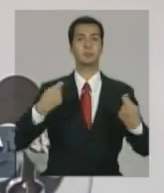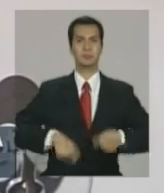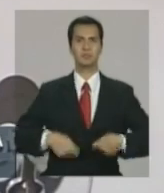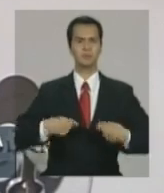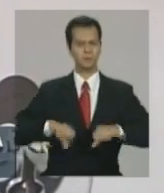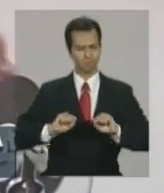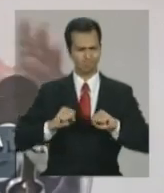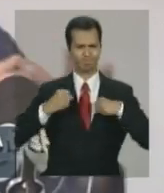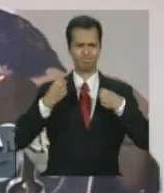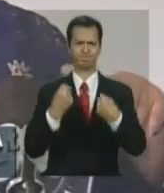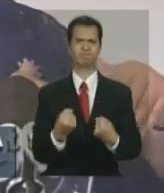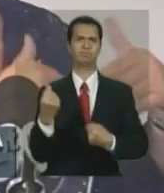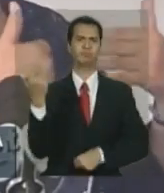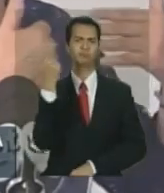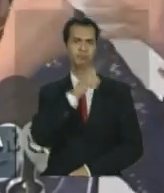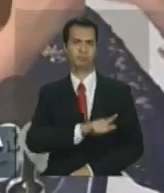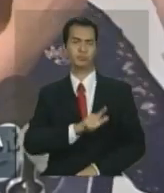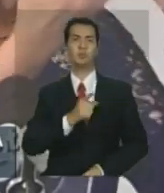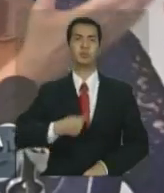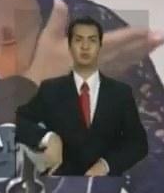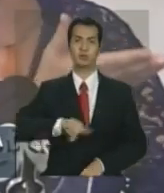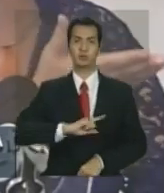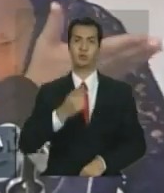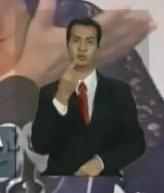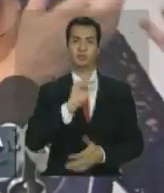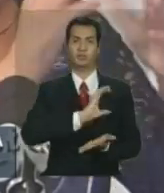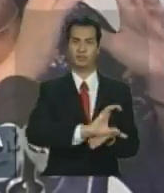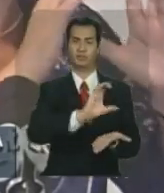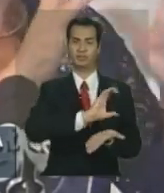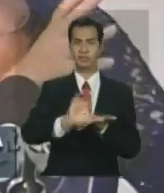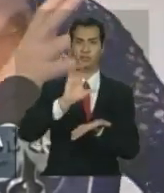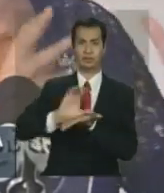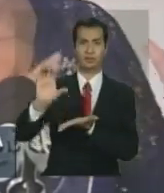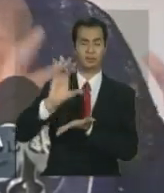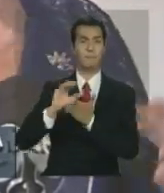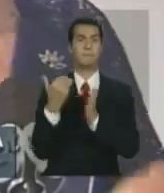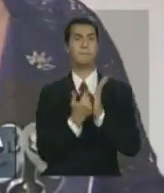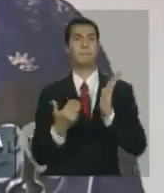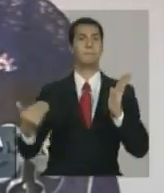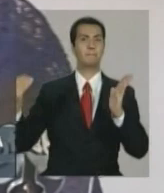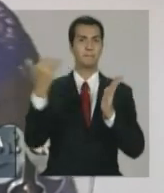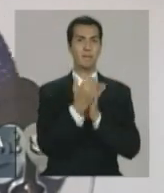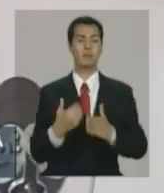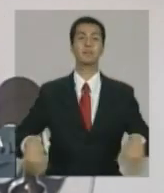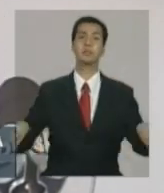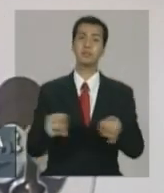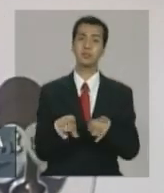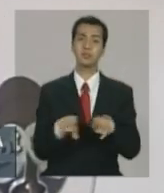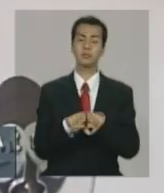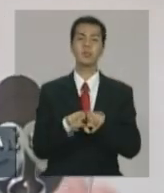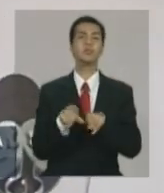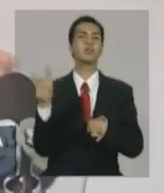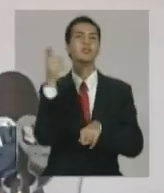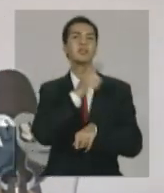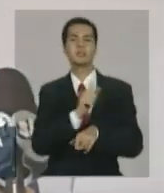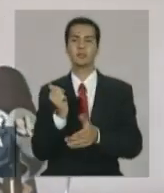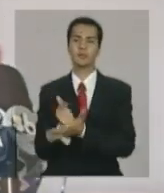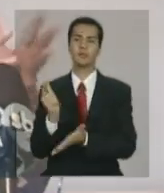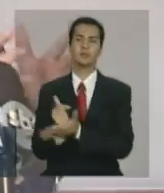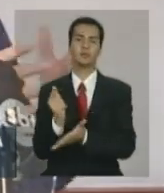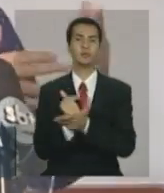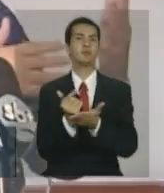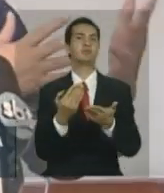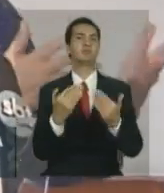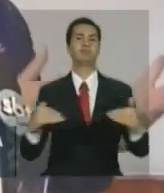grande para aumentar a nossa taxa de investimento e equilibrá-la com o nosso consumo. Já